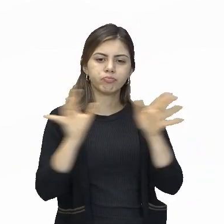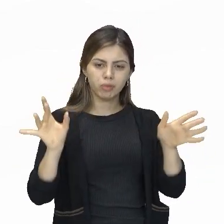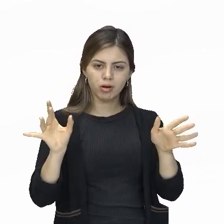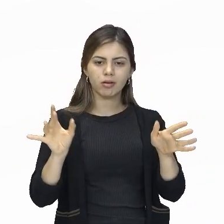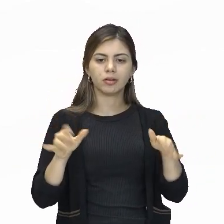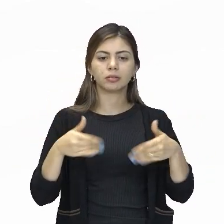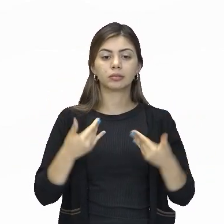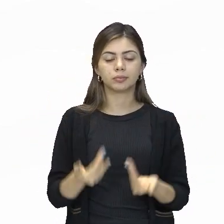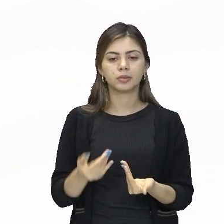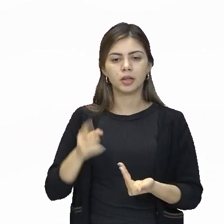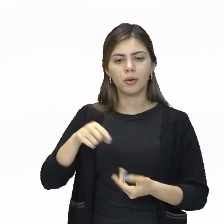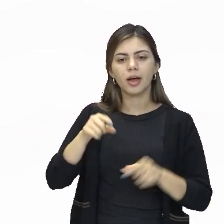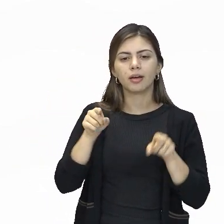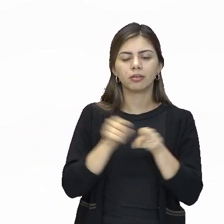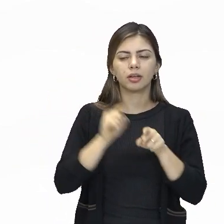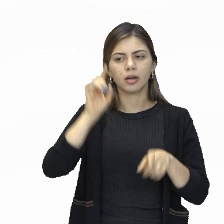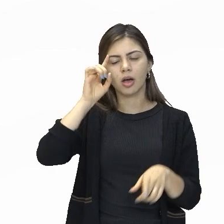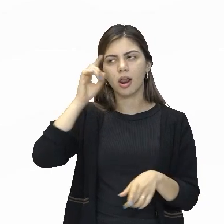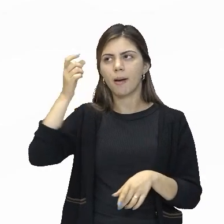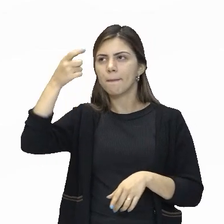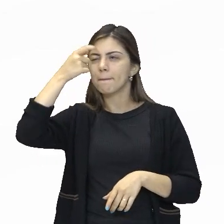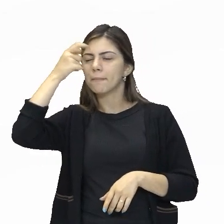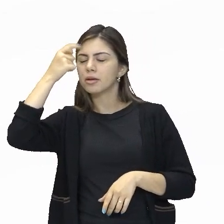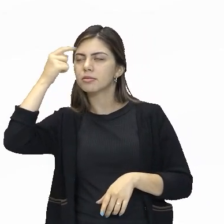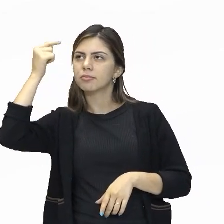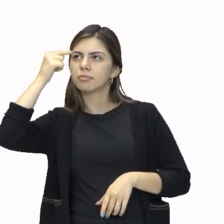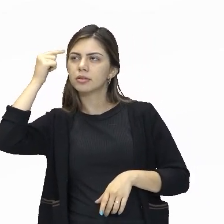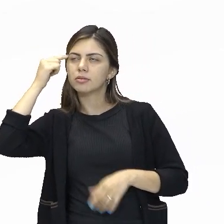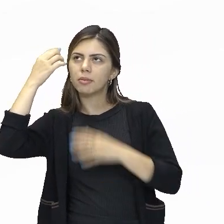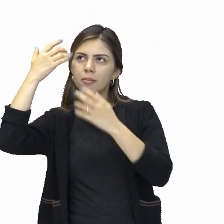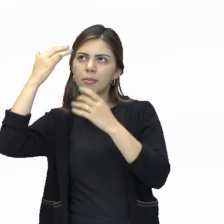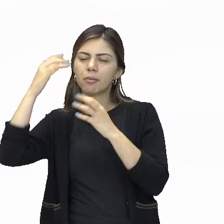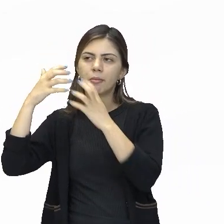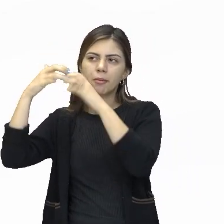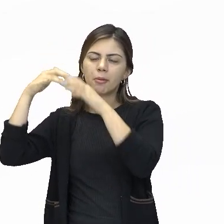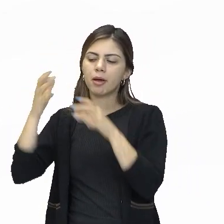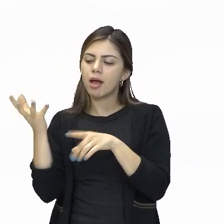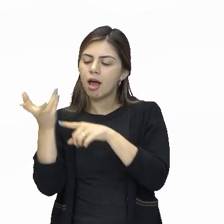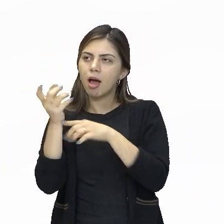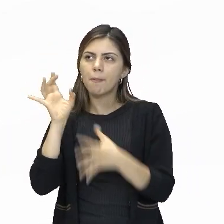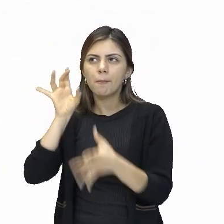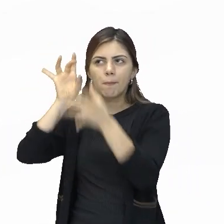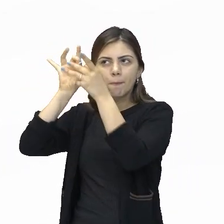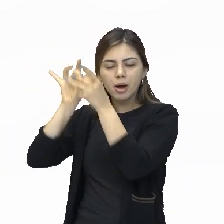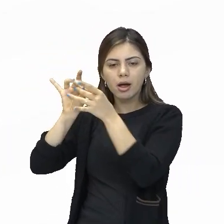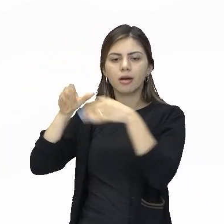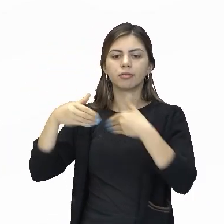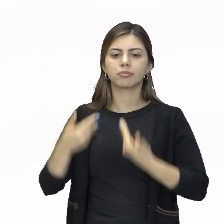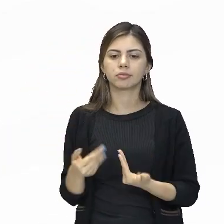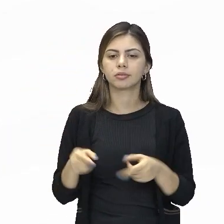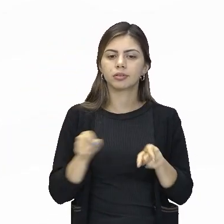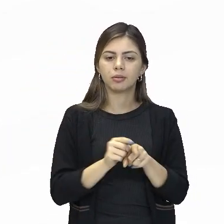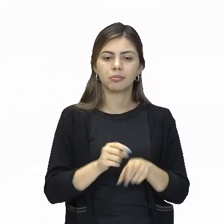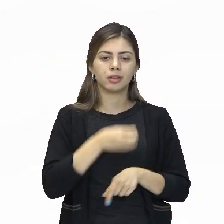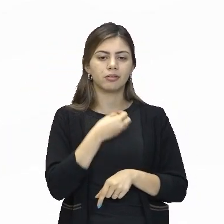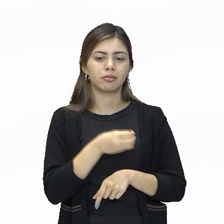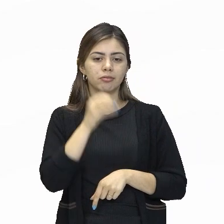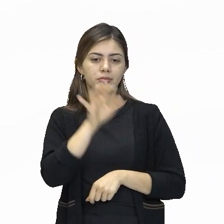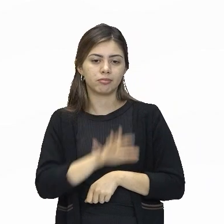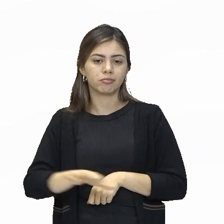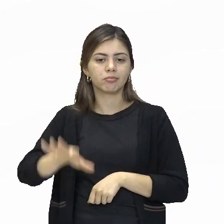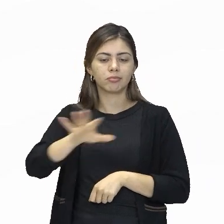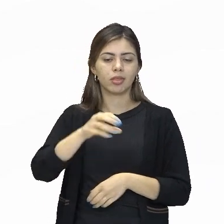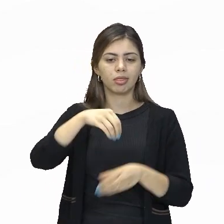libertador a integrar nossos pensamentos e a nossa arte na paisagem e no nosso